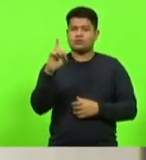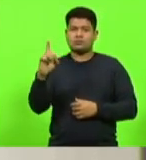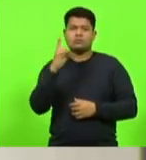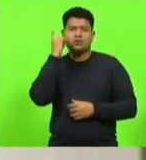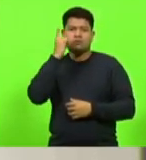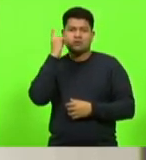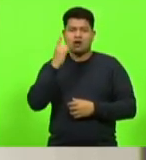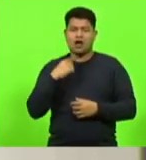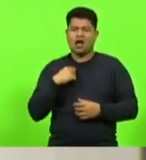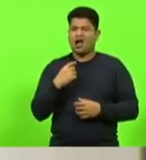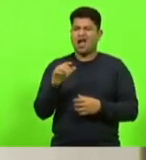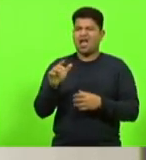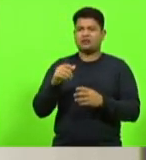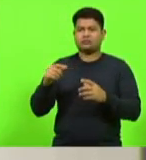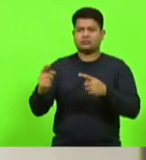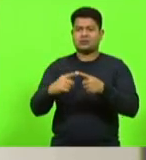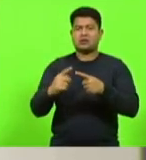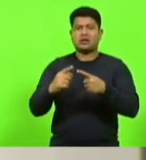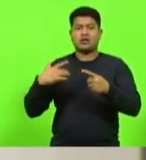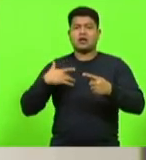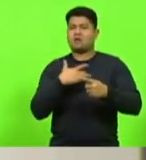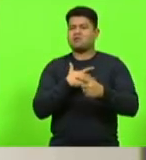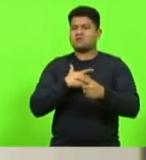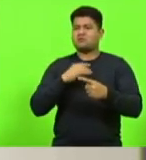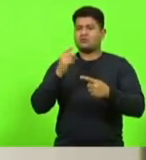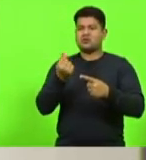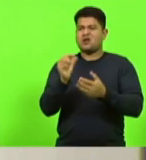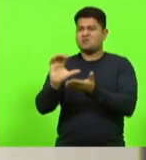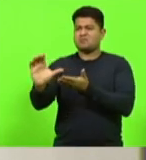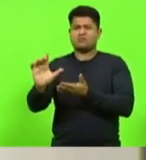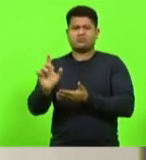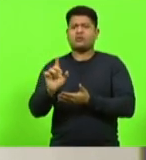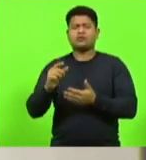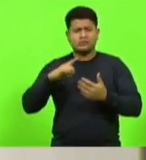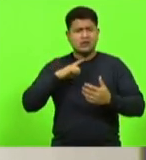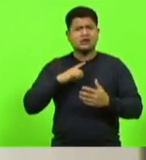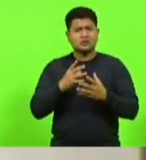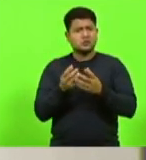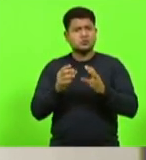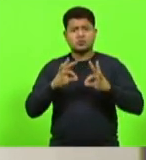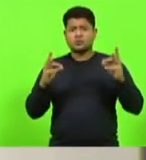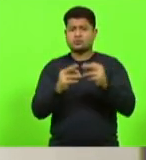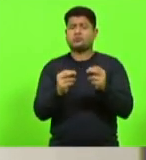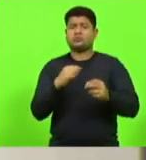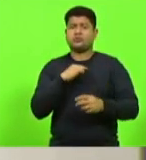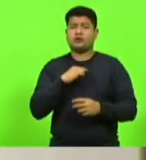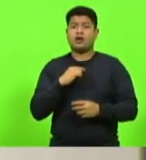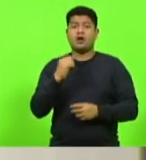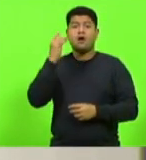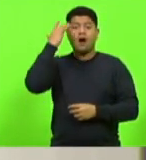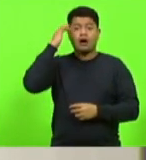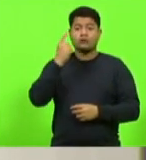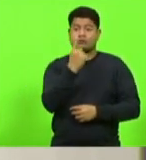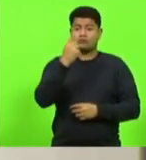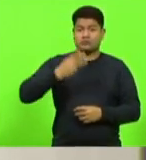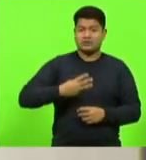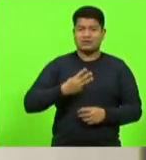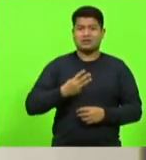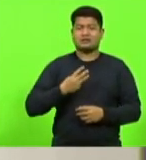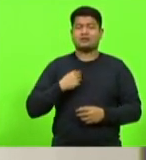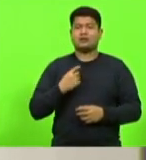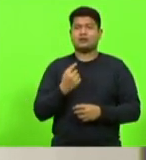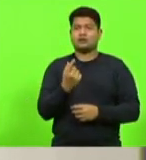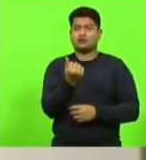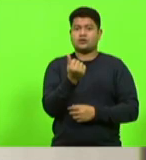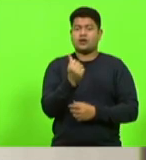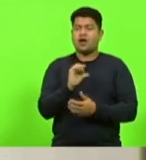posso falar por mim que mais de um terço do valor correspondente ao valor total vai aos hospitais